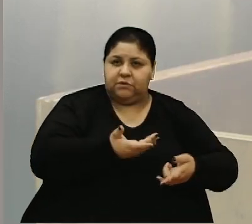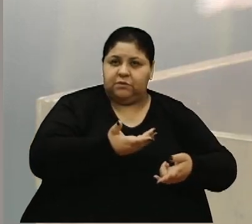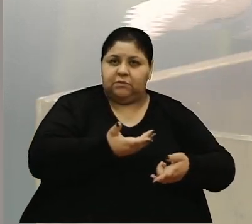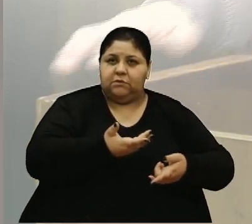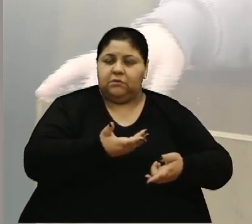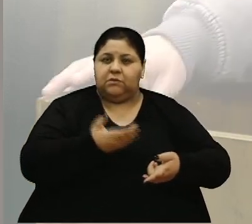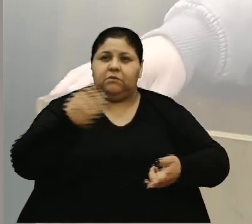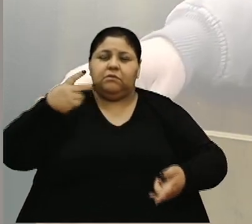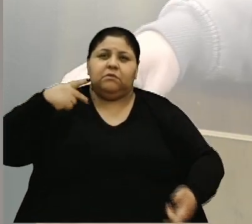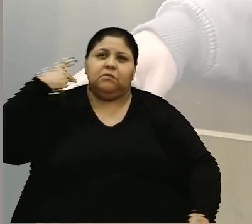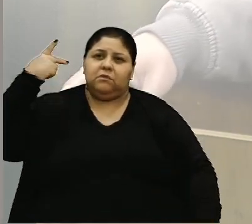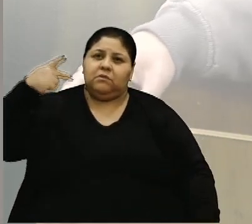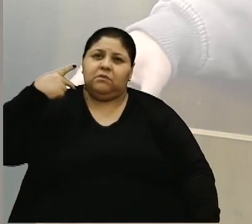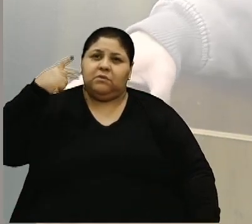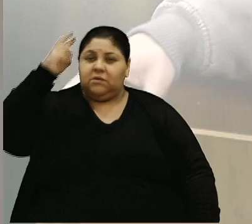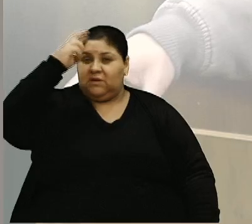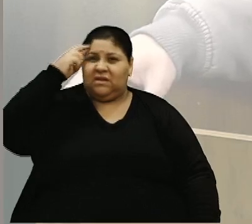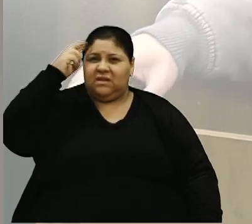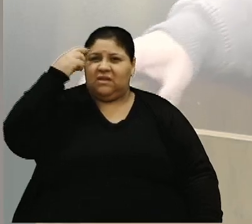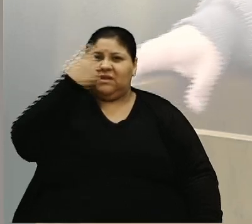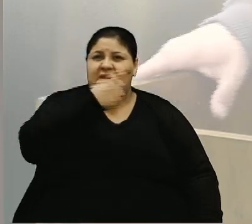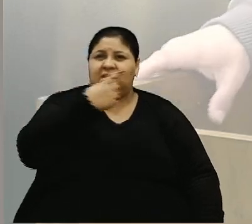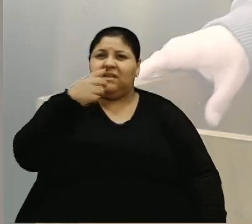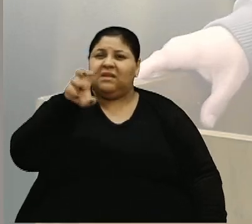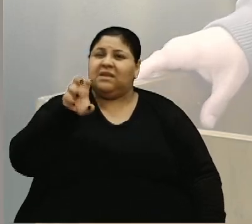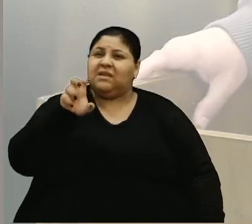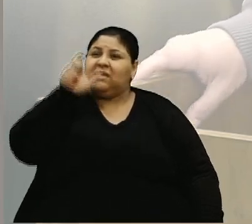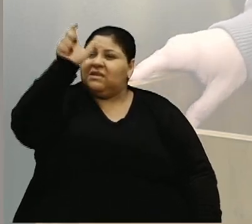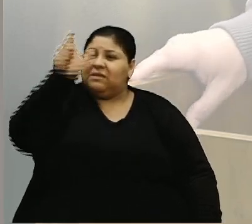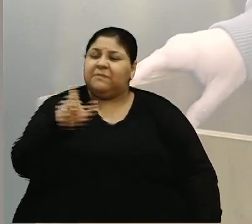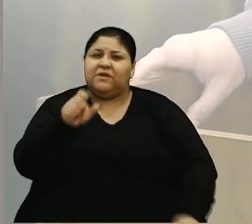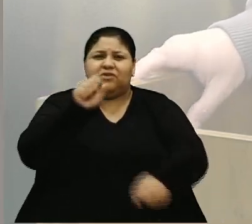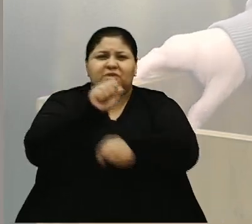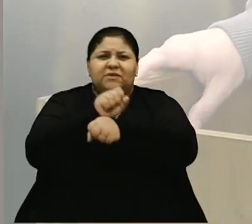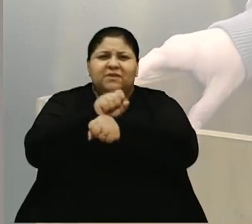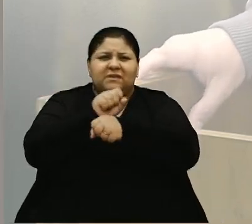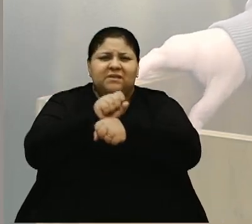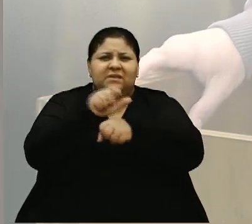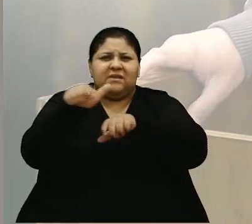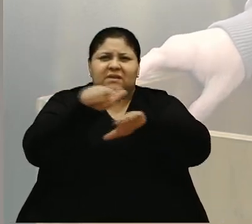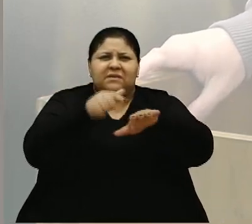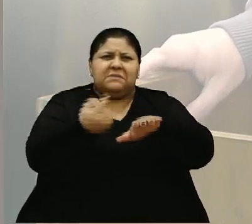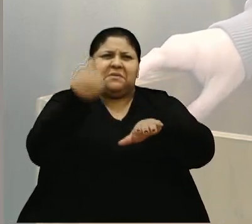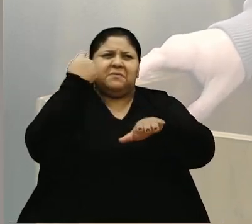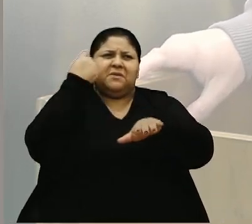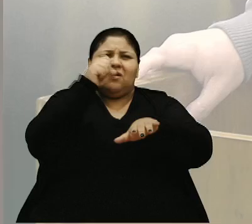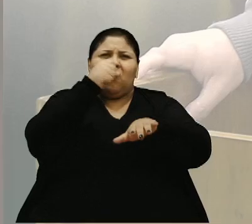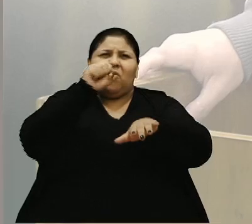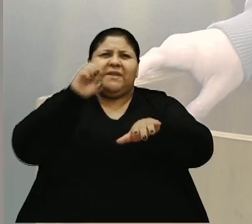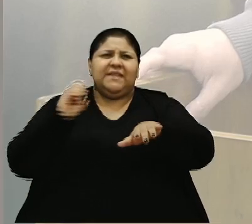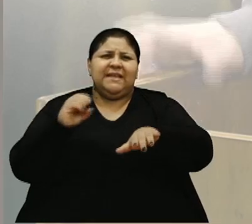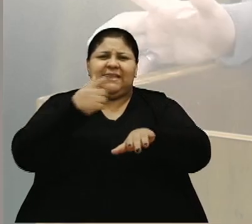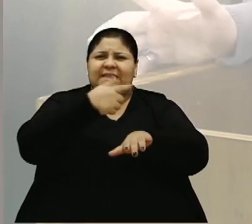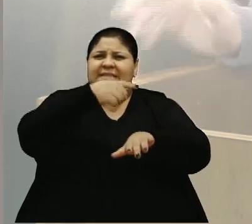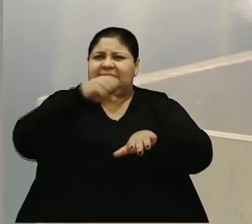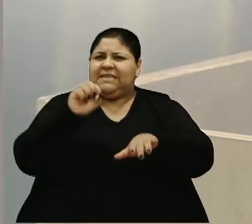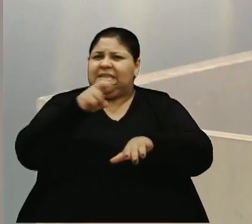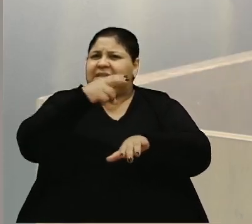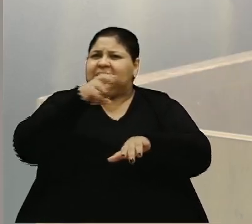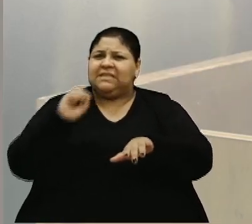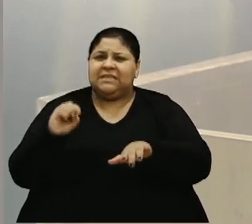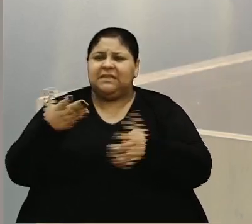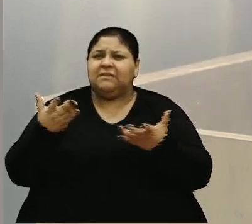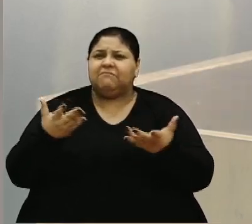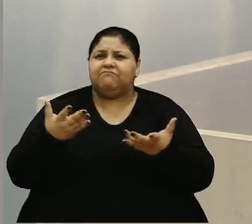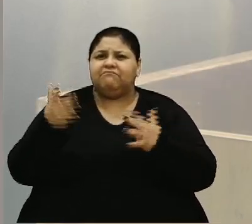colega vereador Rafael Bueno falou, 115 pessoas em lista de espera. A semana passada era 80, era 70, era 50. Tu imagina, tu